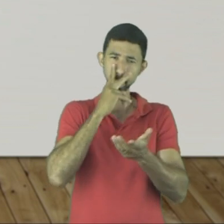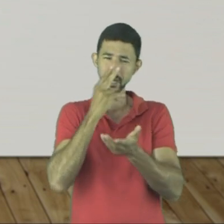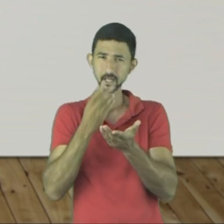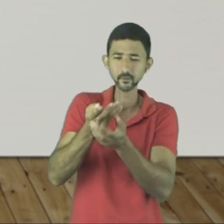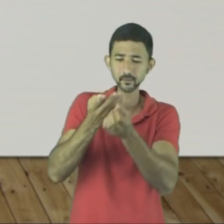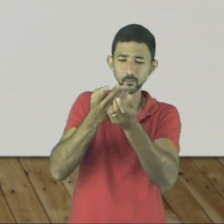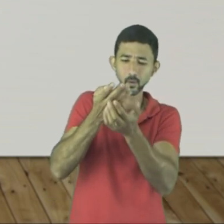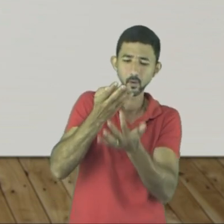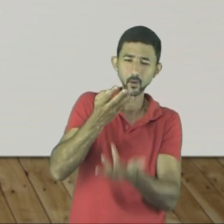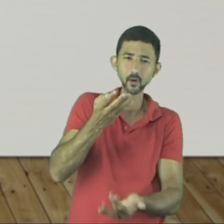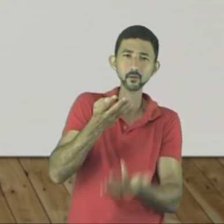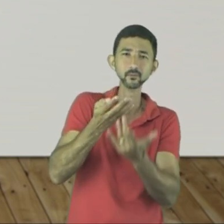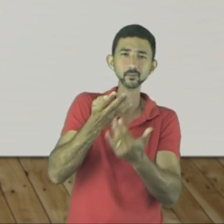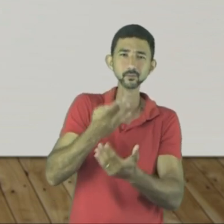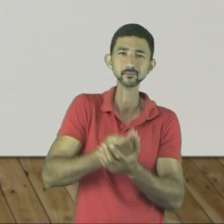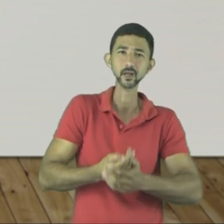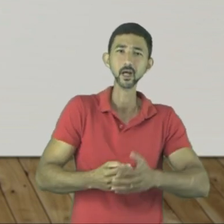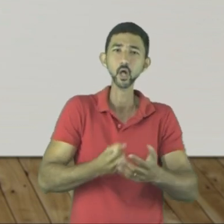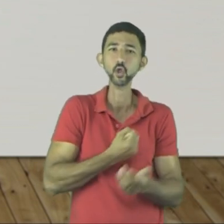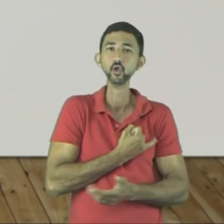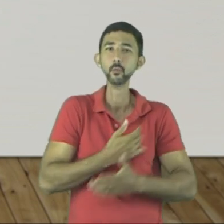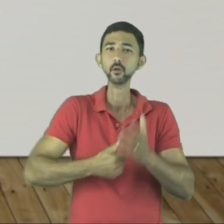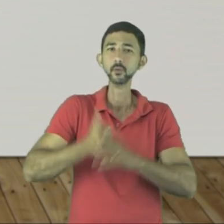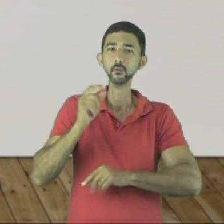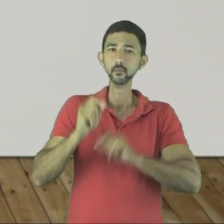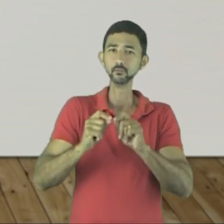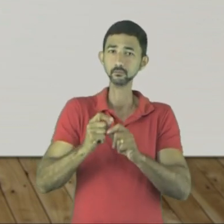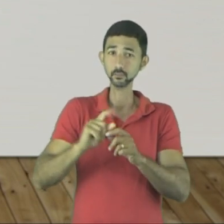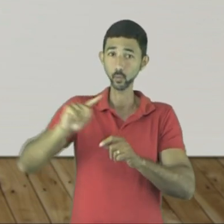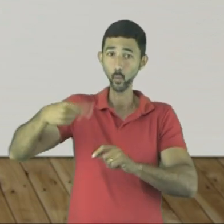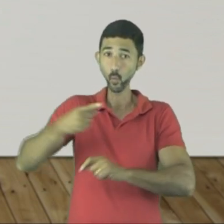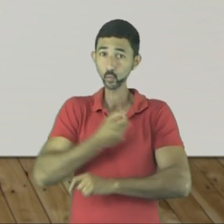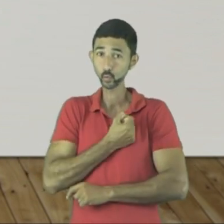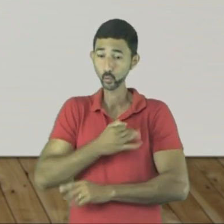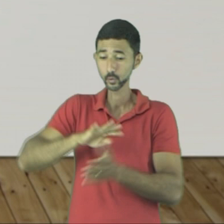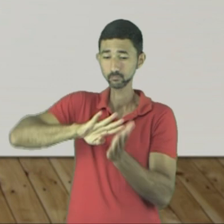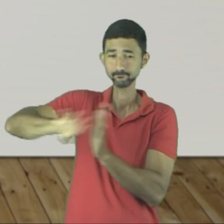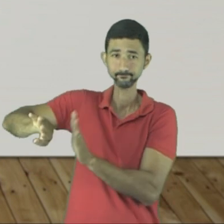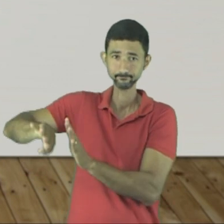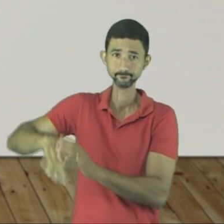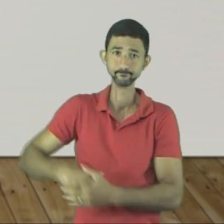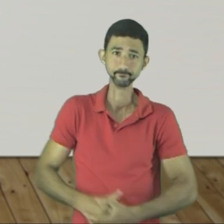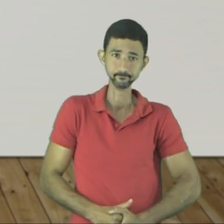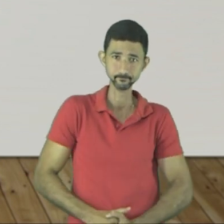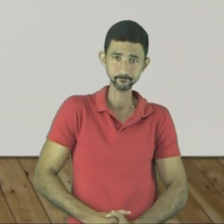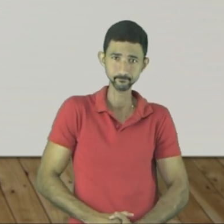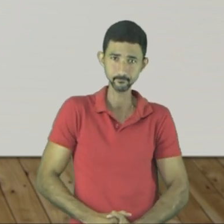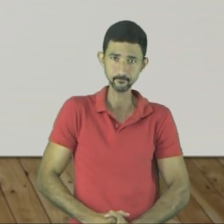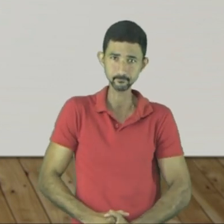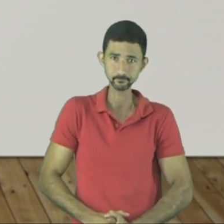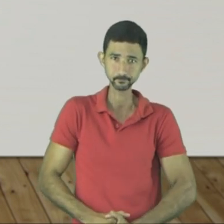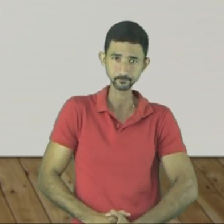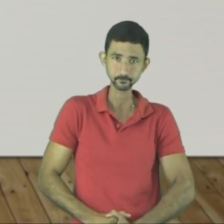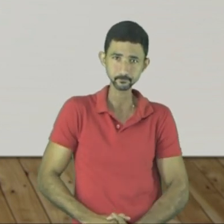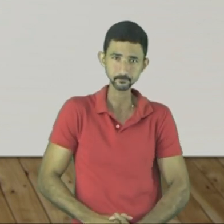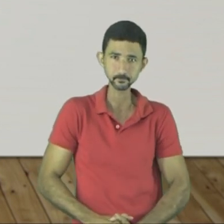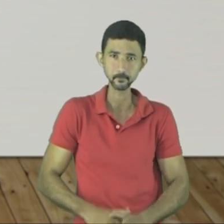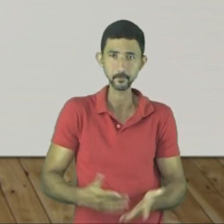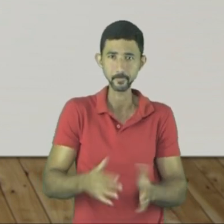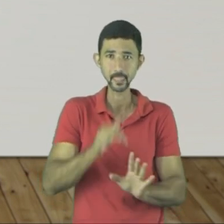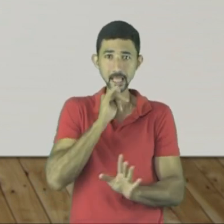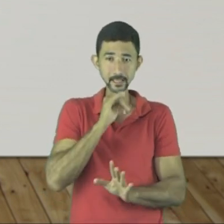vai ficar somente os números primos. O restante vai sair. Então o que ele fez? Ó? Bom, se